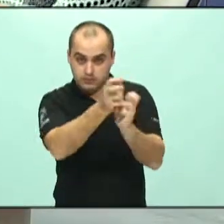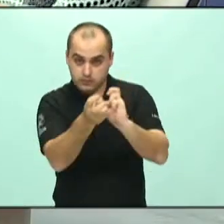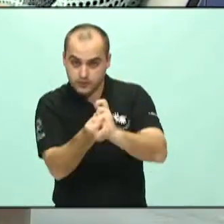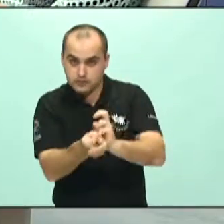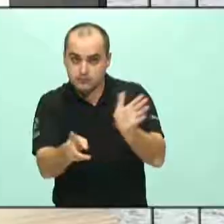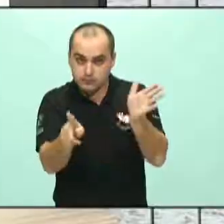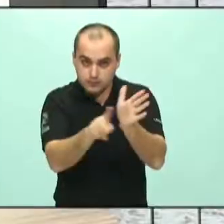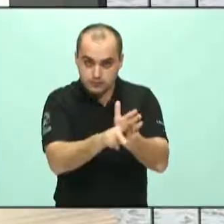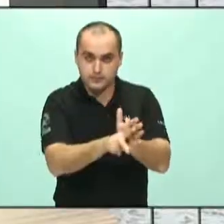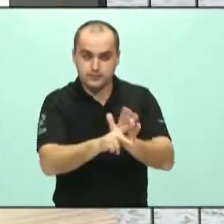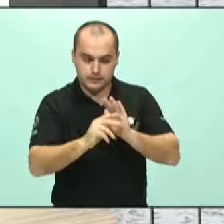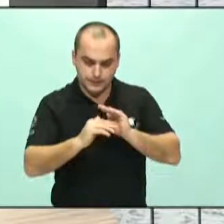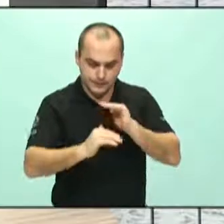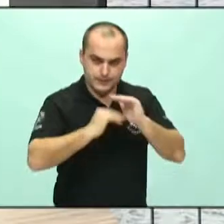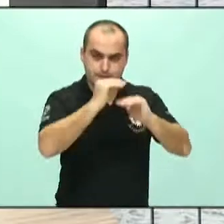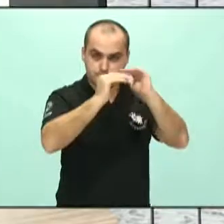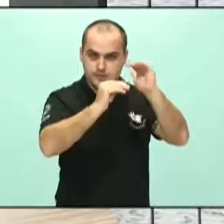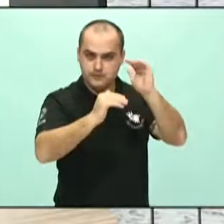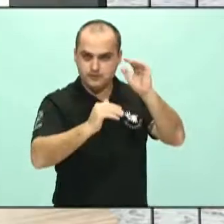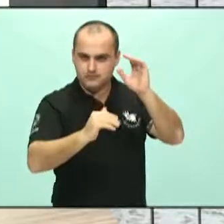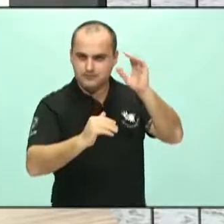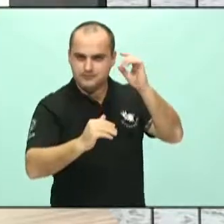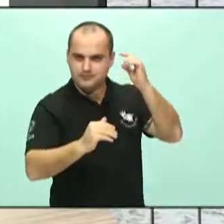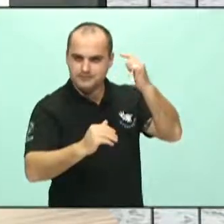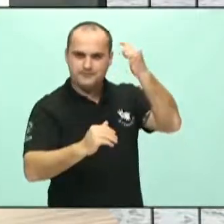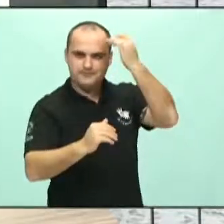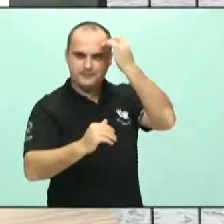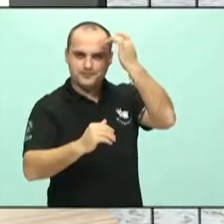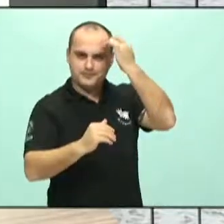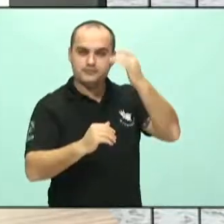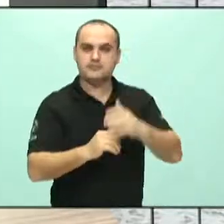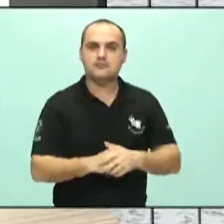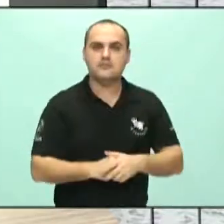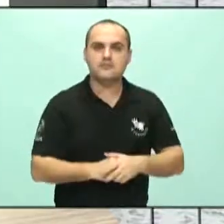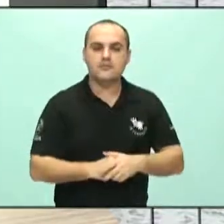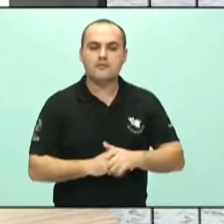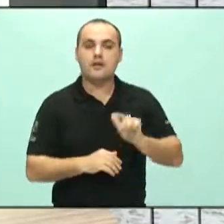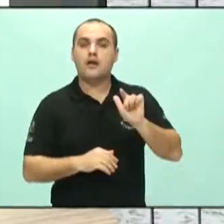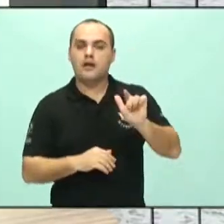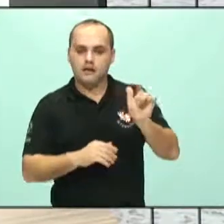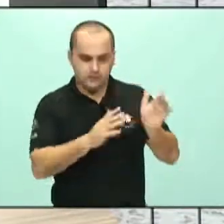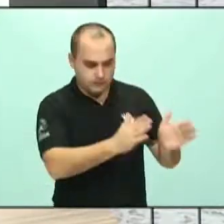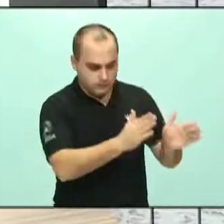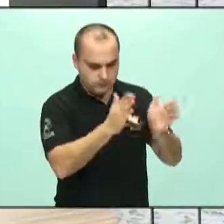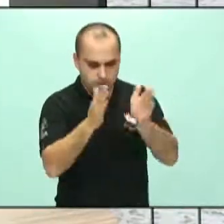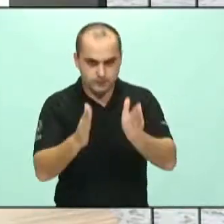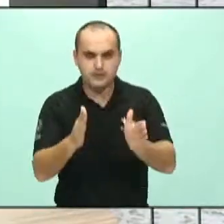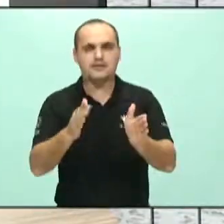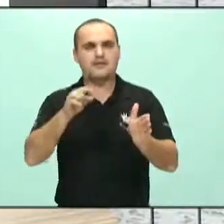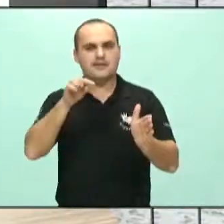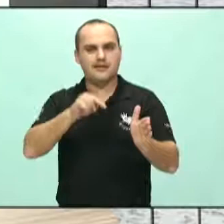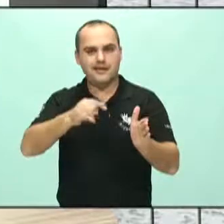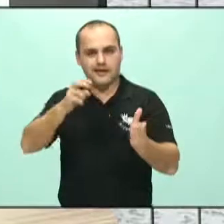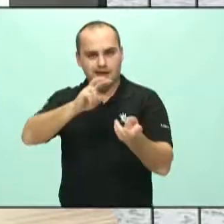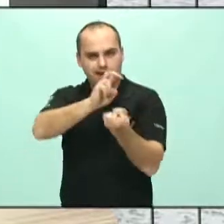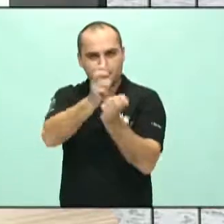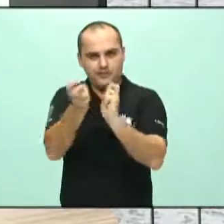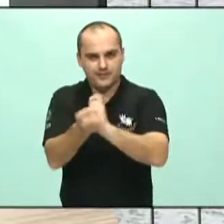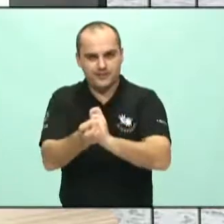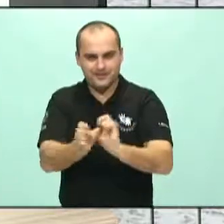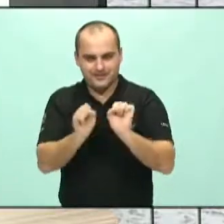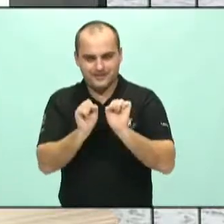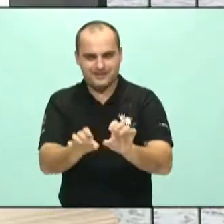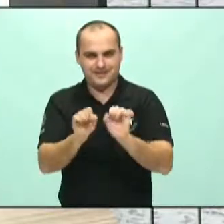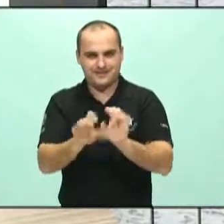para o ensino, para o desenvolvimento cognitivo, a gente passa por toda a parte da capoeira da educação da diversidade. E